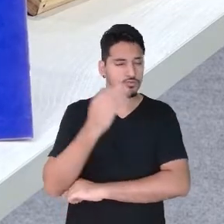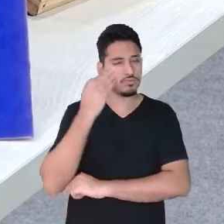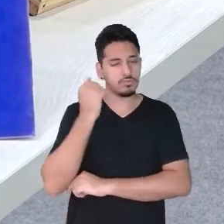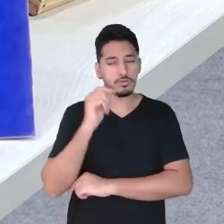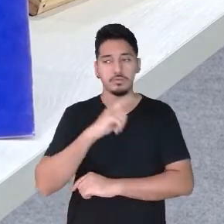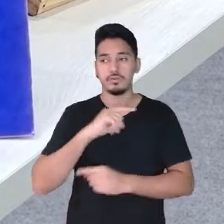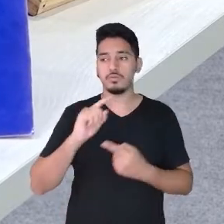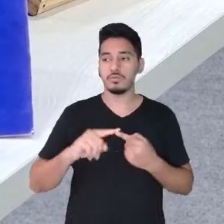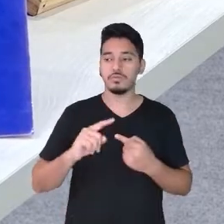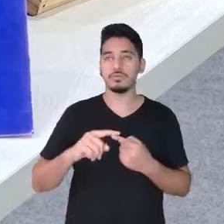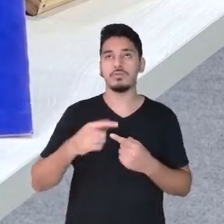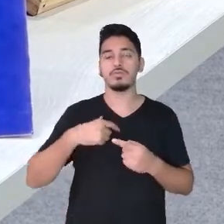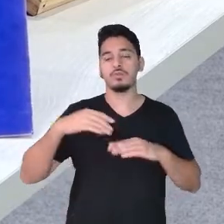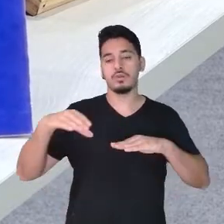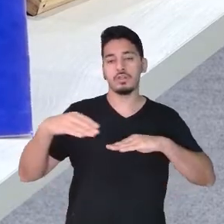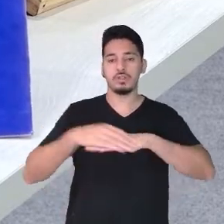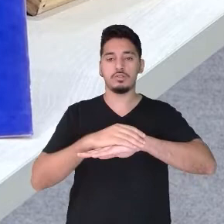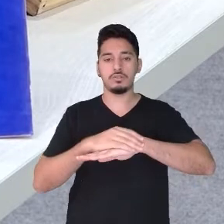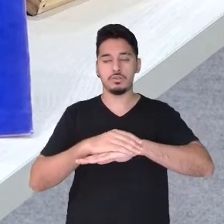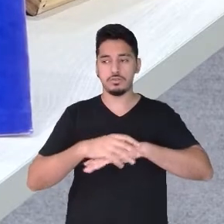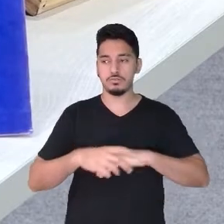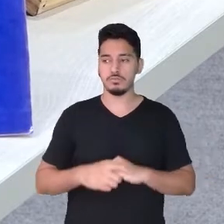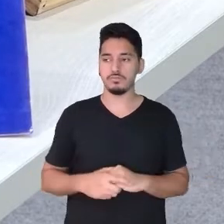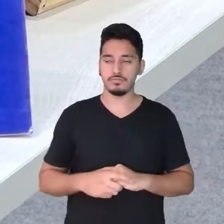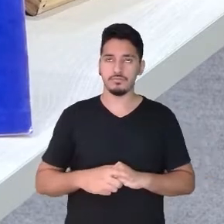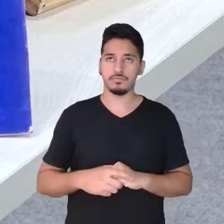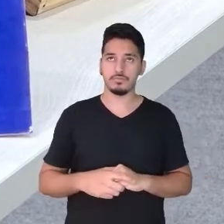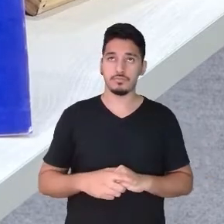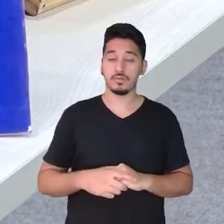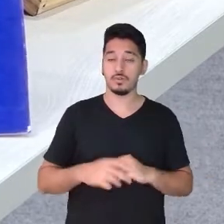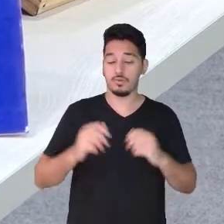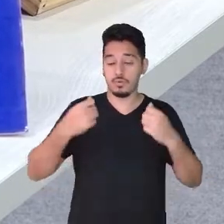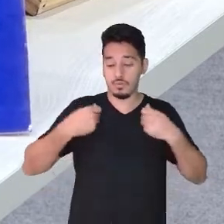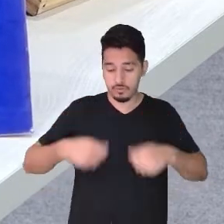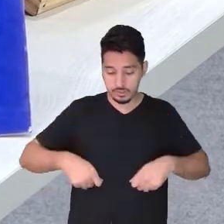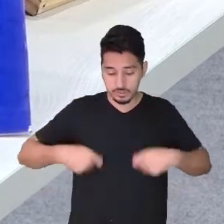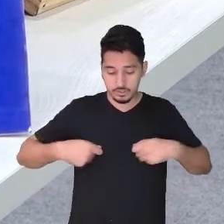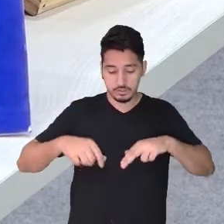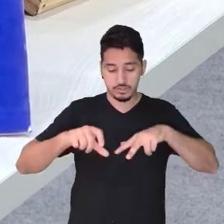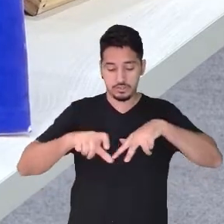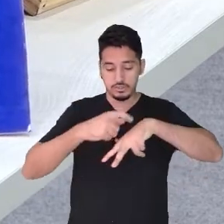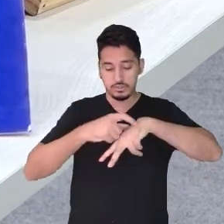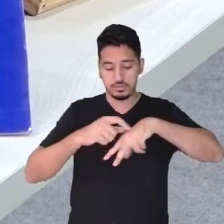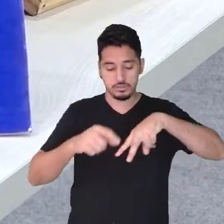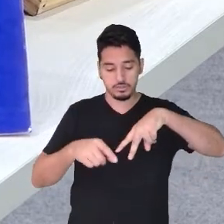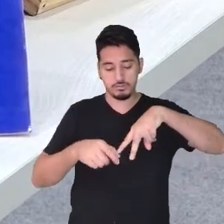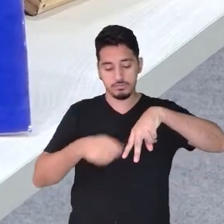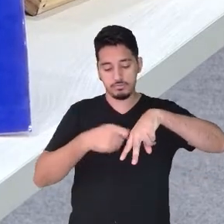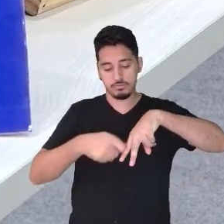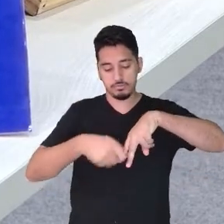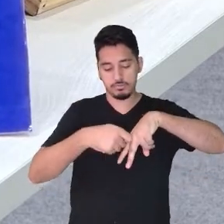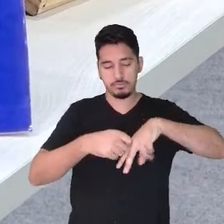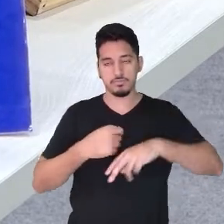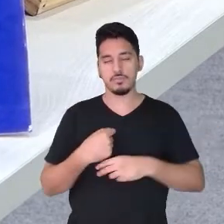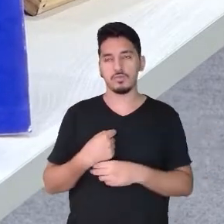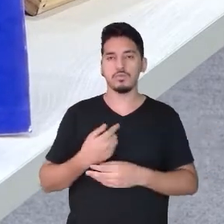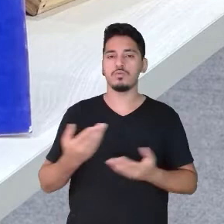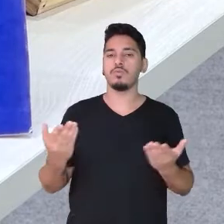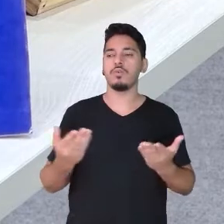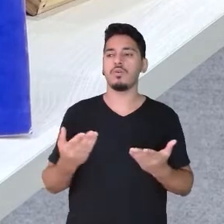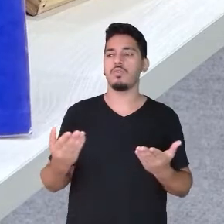tem: estou calçando os sapatos, estou vestindo a calça, estou